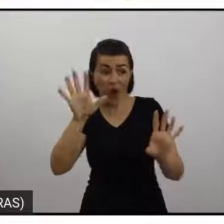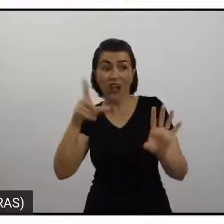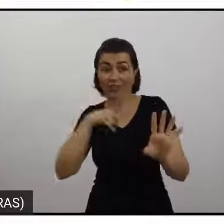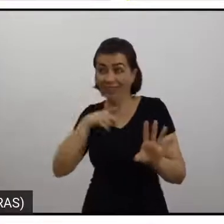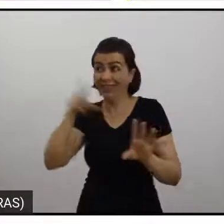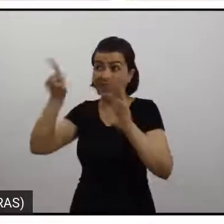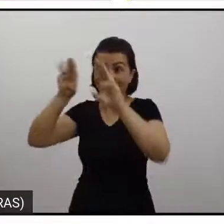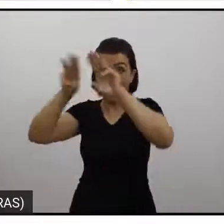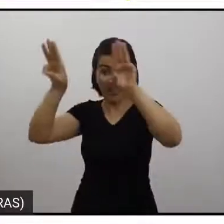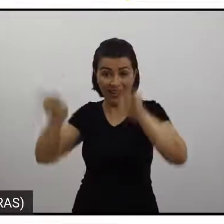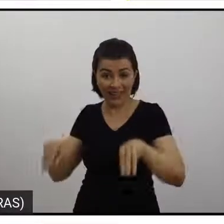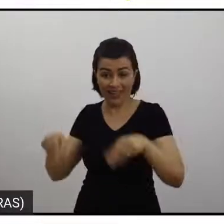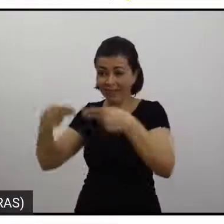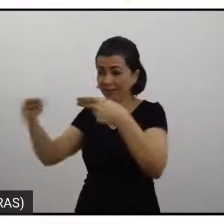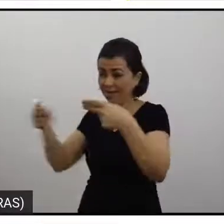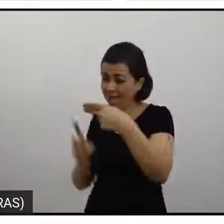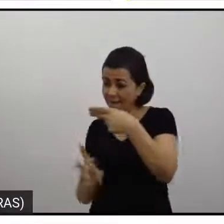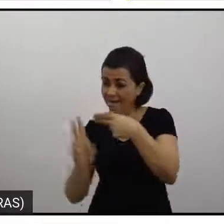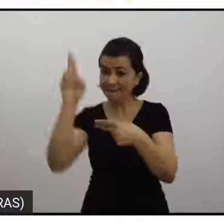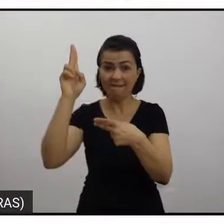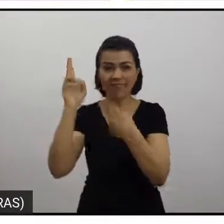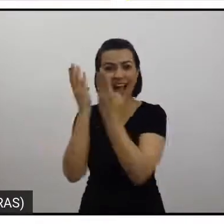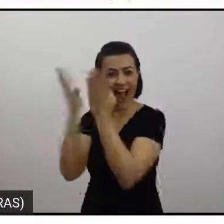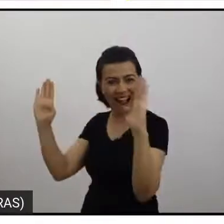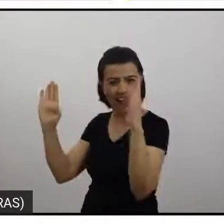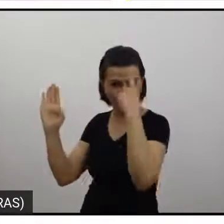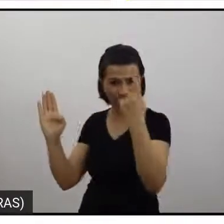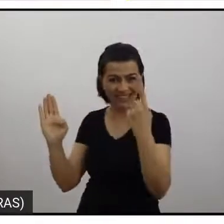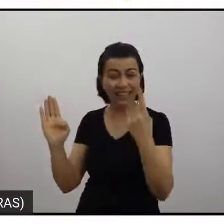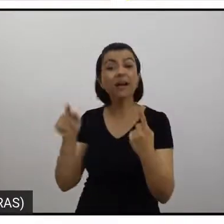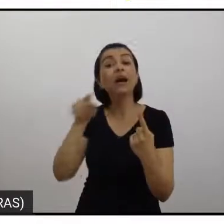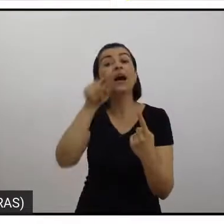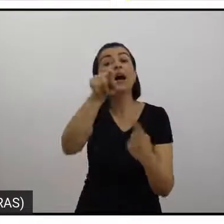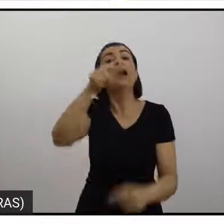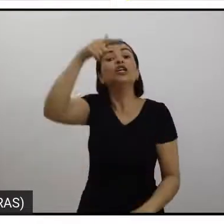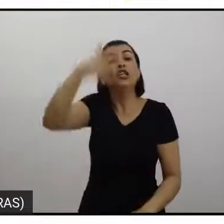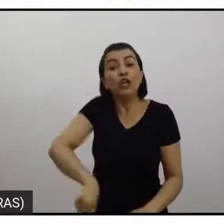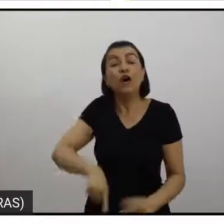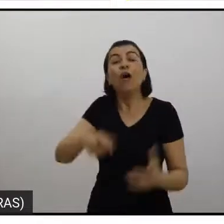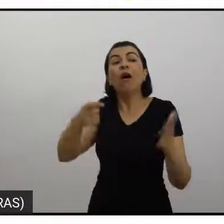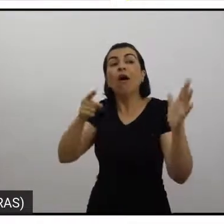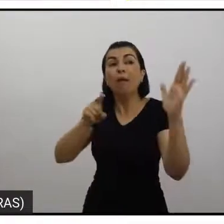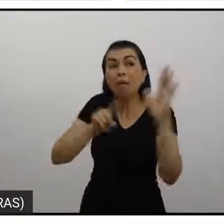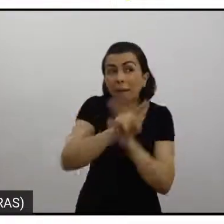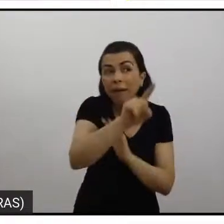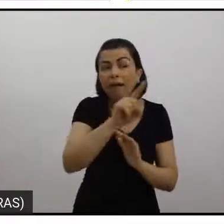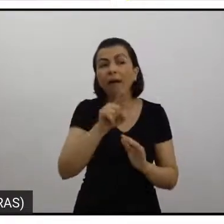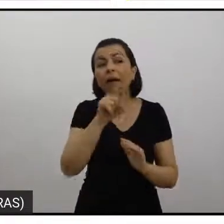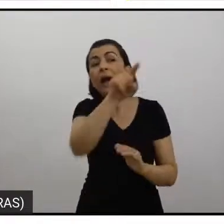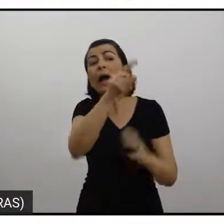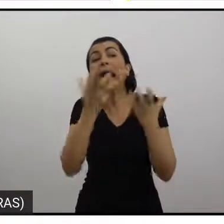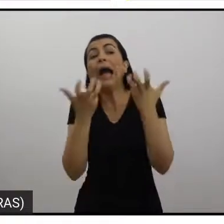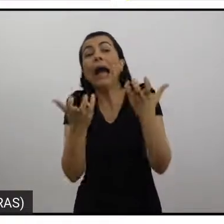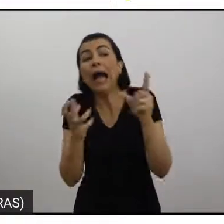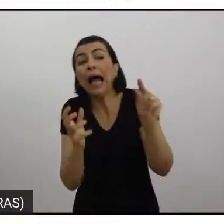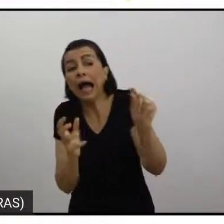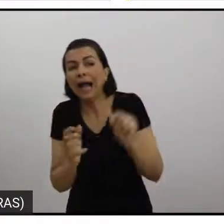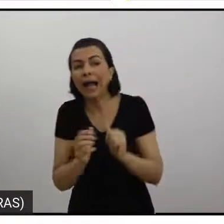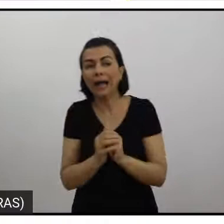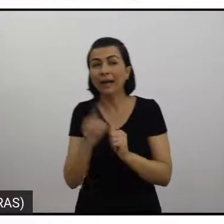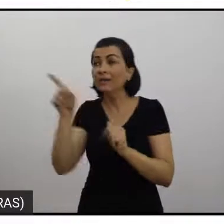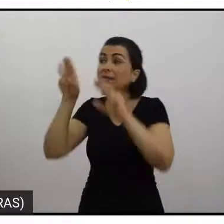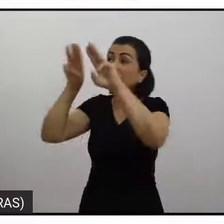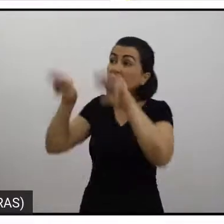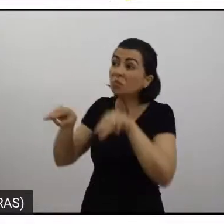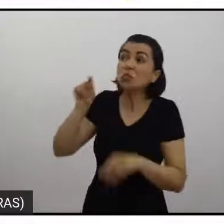Está reinaugurando, você quer deixar algum recado já, né, para a equipe e tal, e que no fim tem a ver